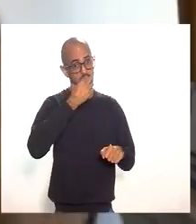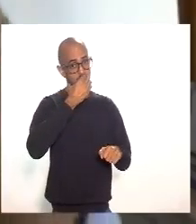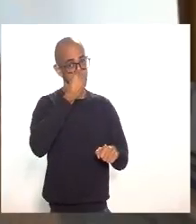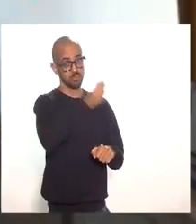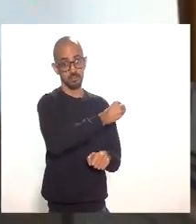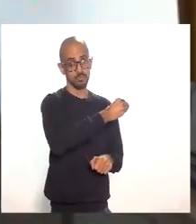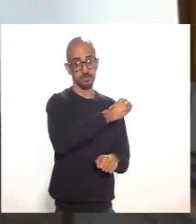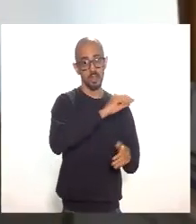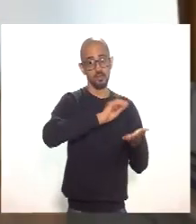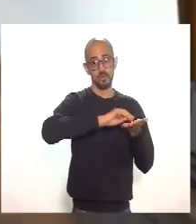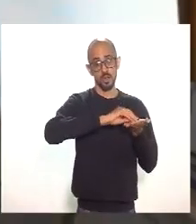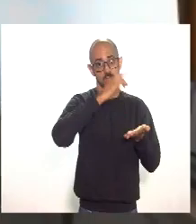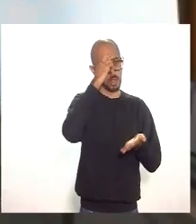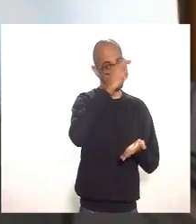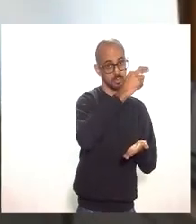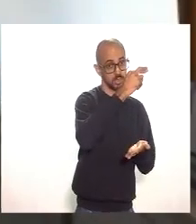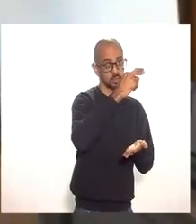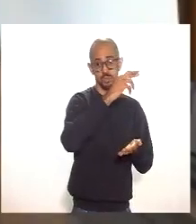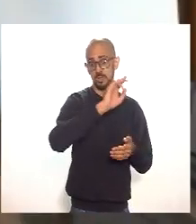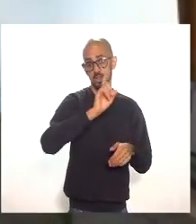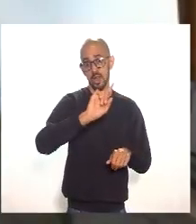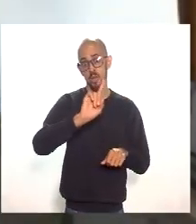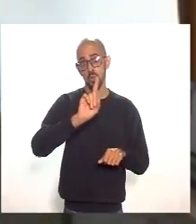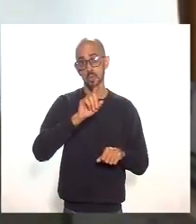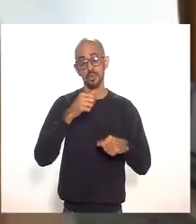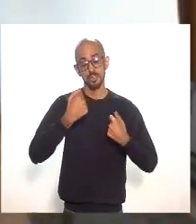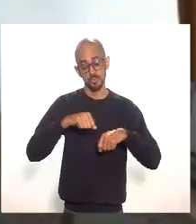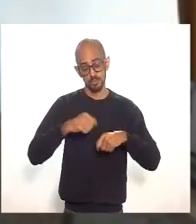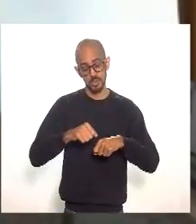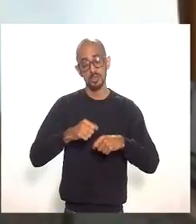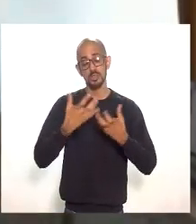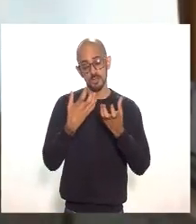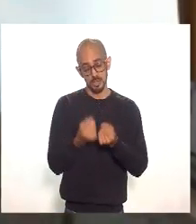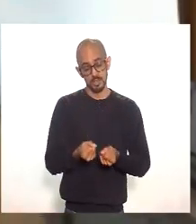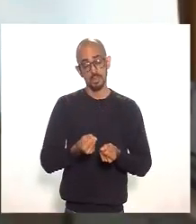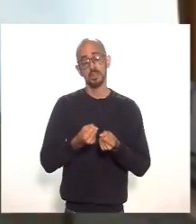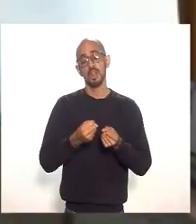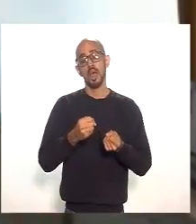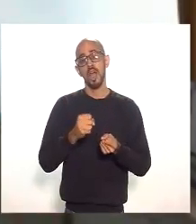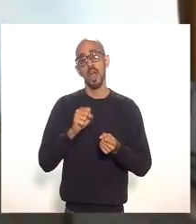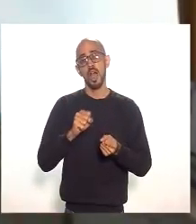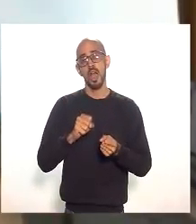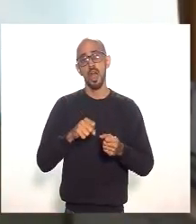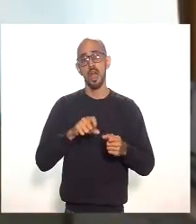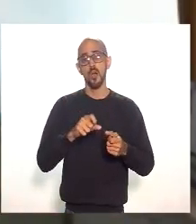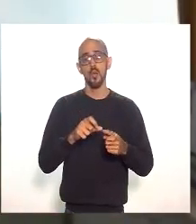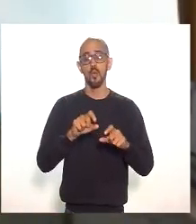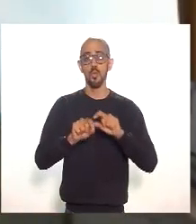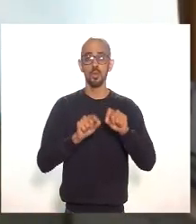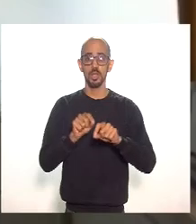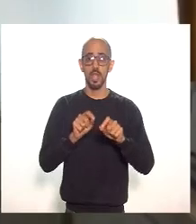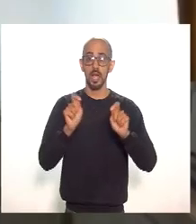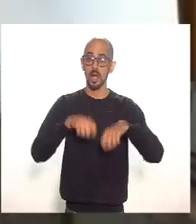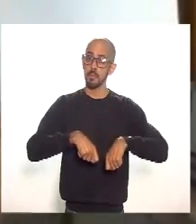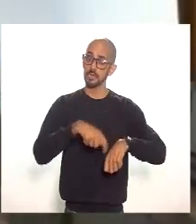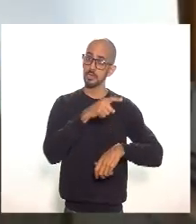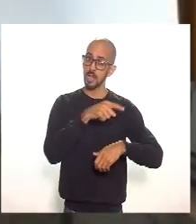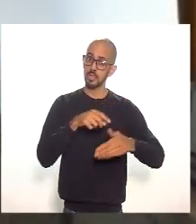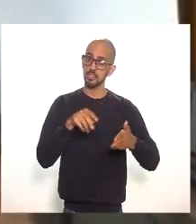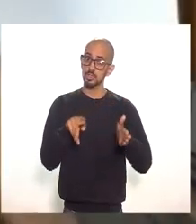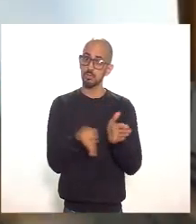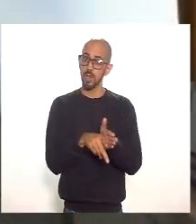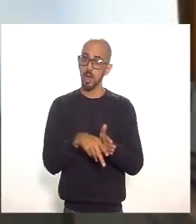não podemos ferir a autonomia municipal quando ela propuser essa